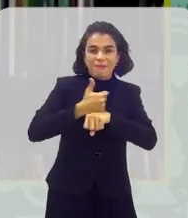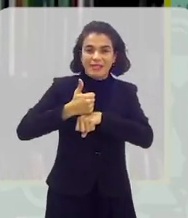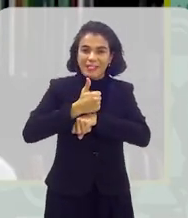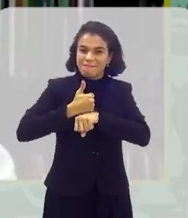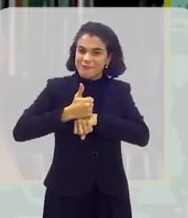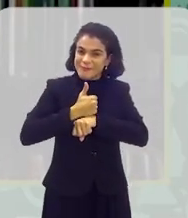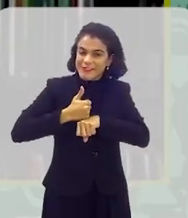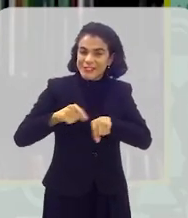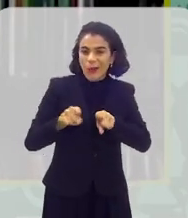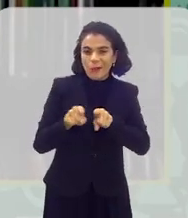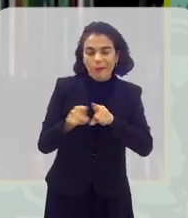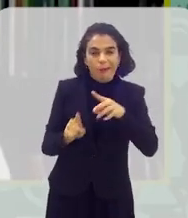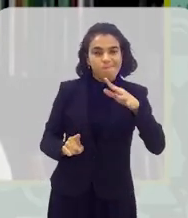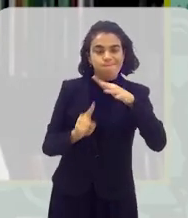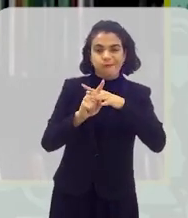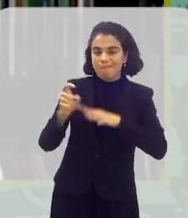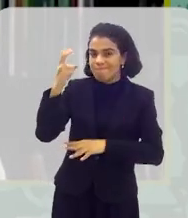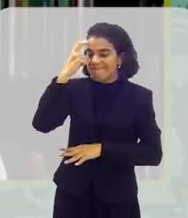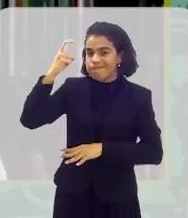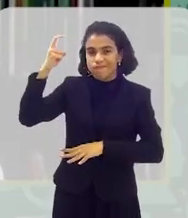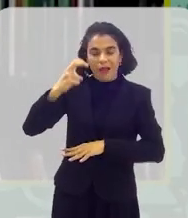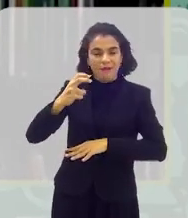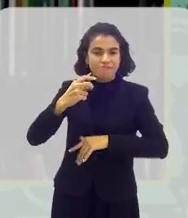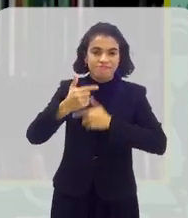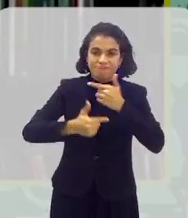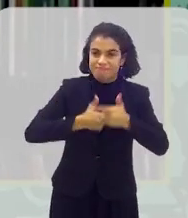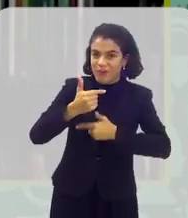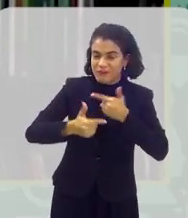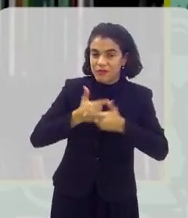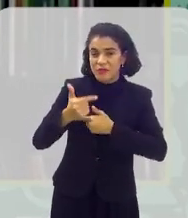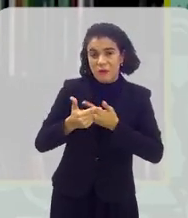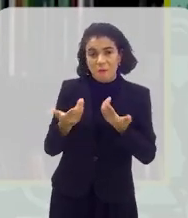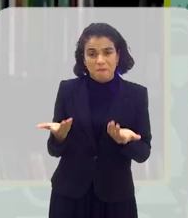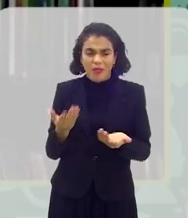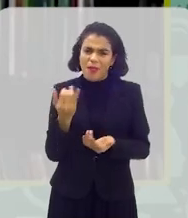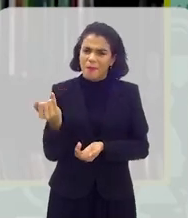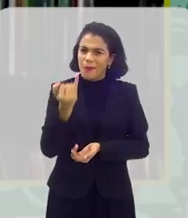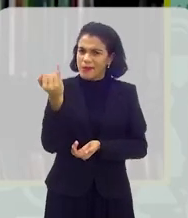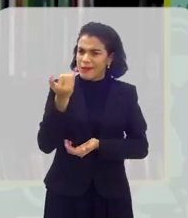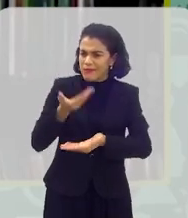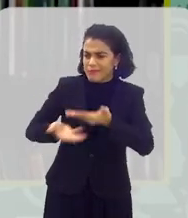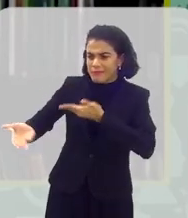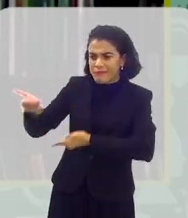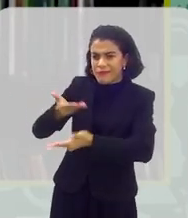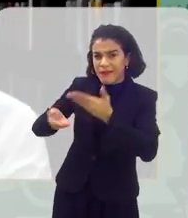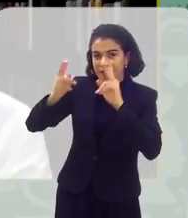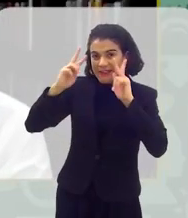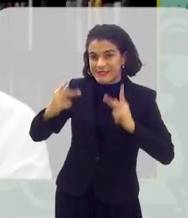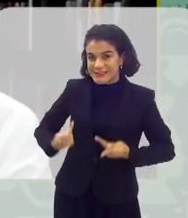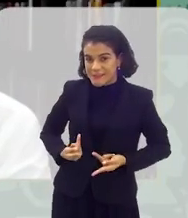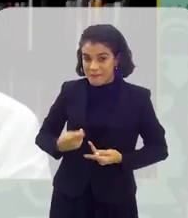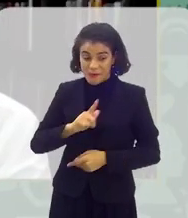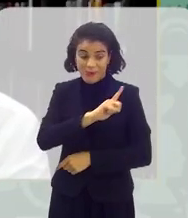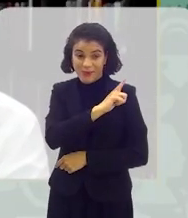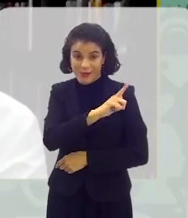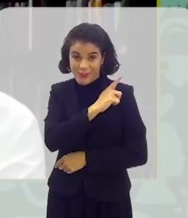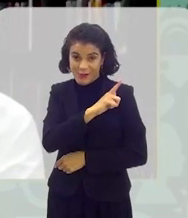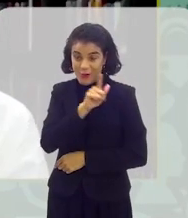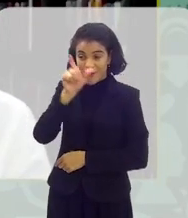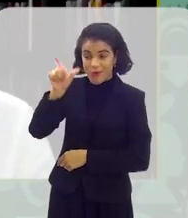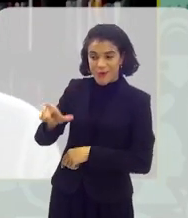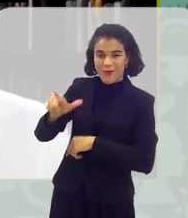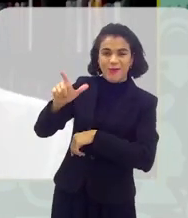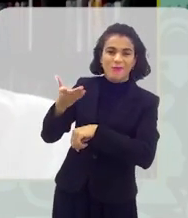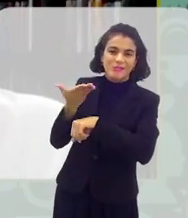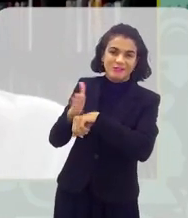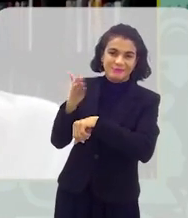Skill Mas também essa compatibilidade de gênero vamos chamar assim entre o que é importante claro que é importante na relação nas relações humanas entre